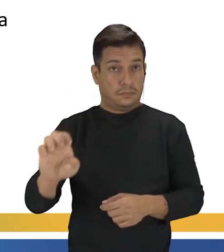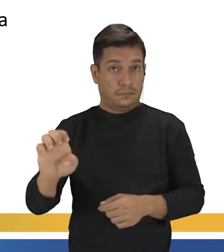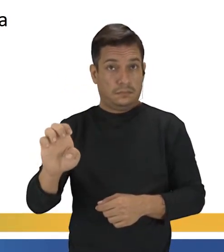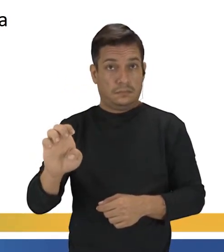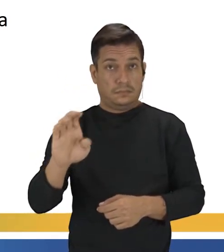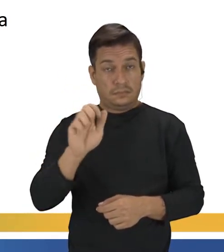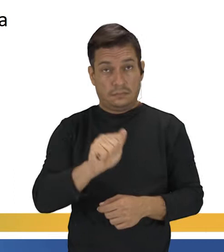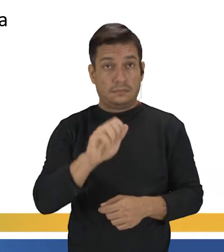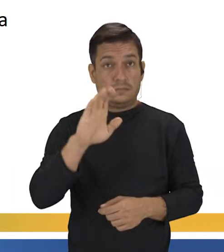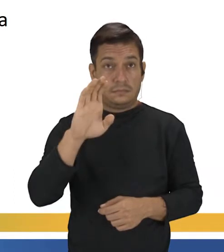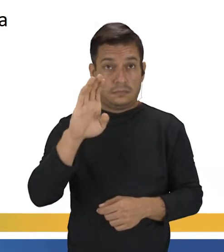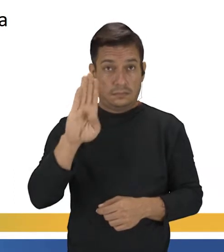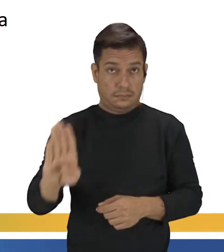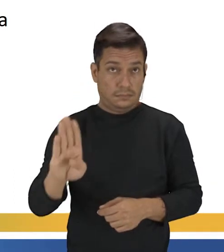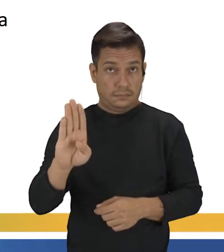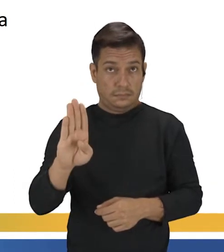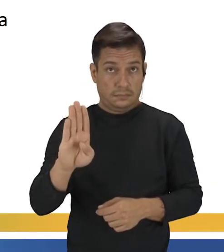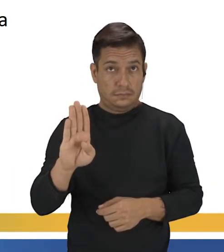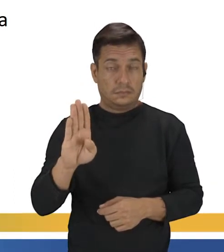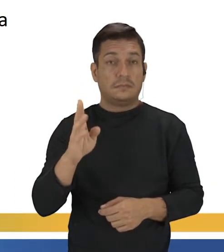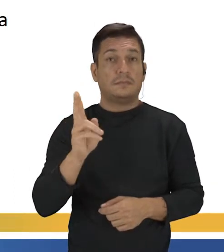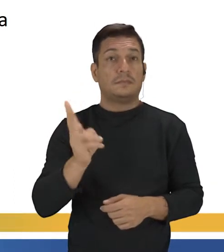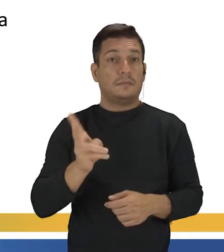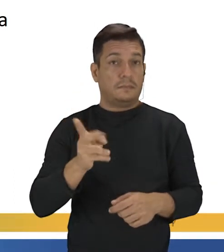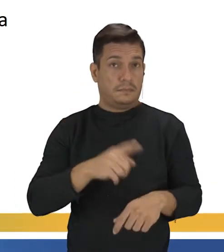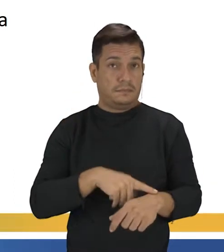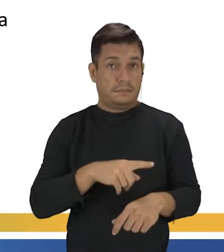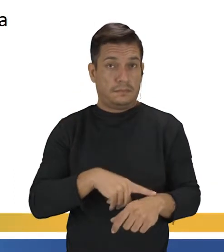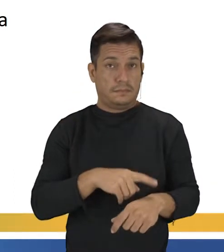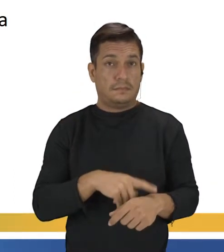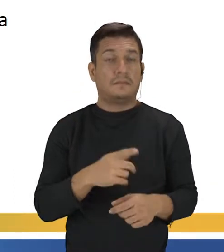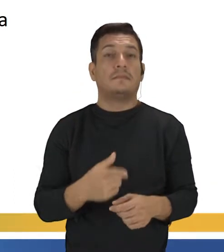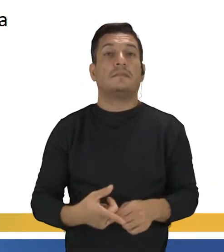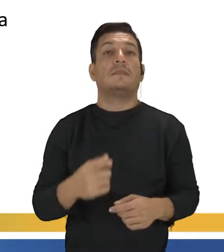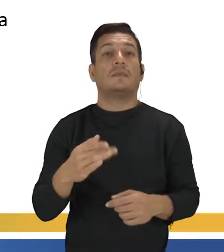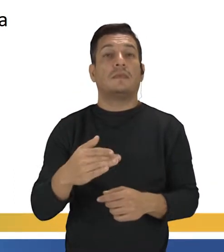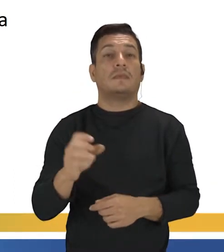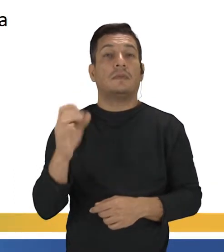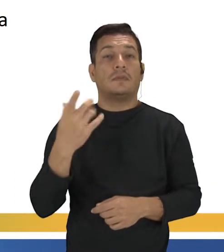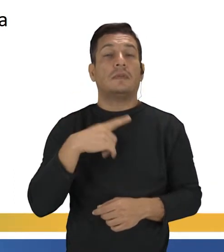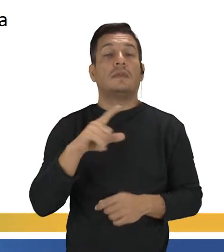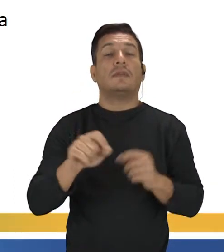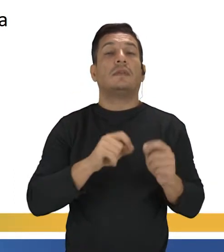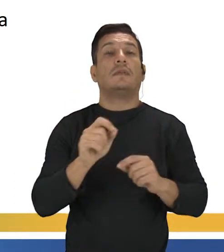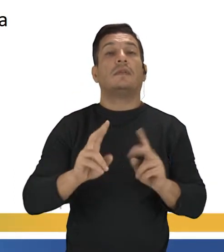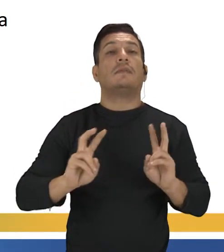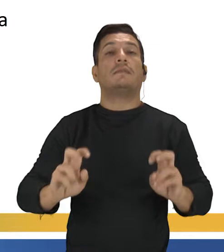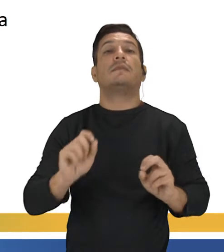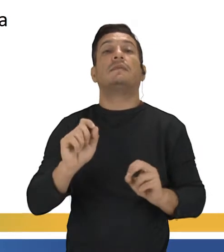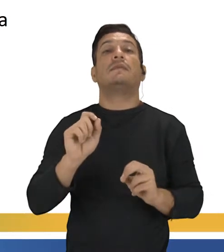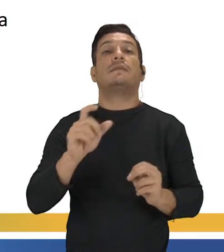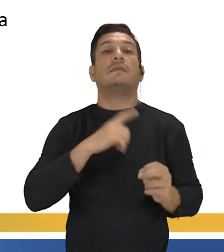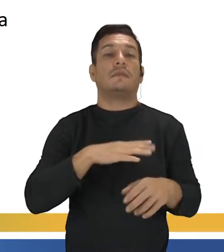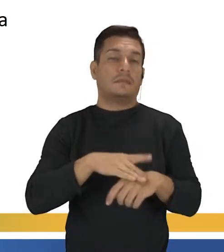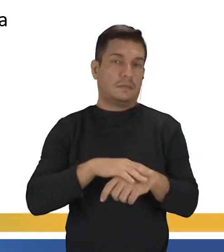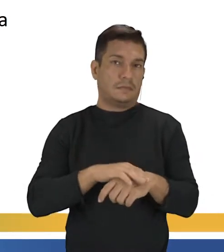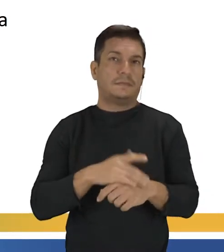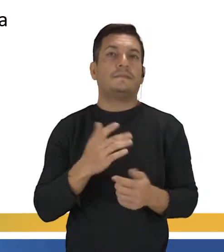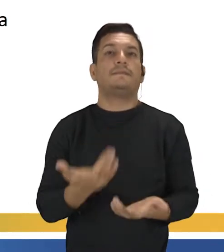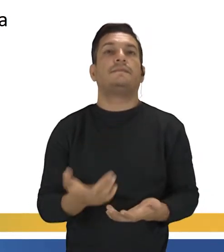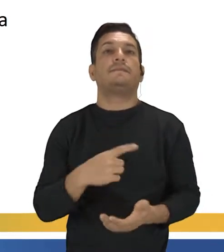ter os sintomas A e B ao mesmo tempo. Quando isso acontece, ele é diagnosticado com essa determinada